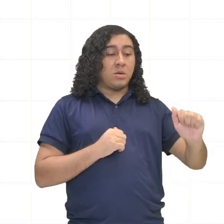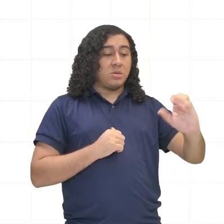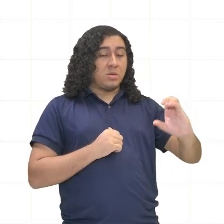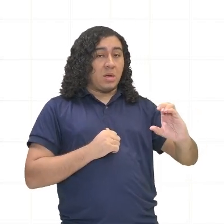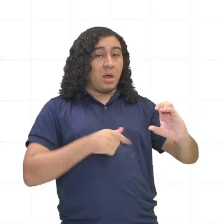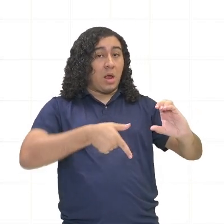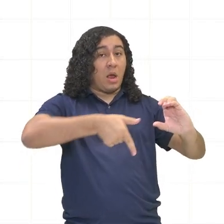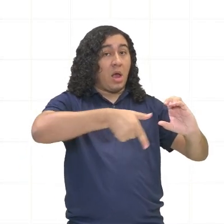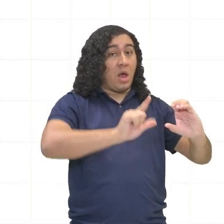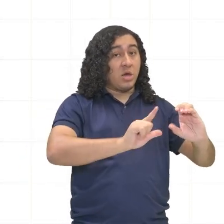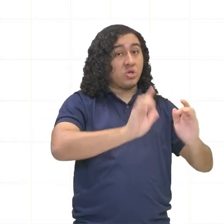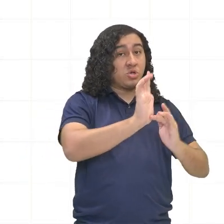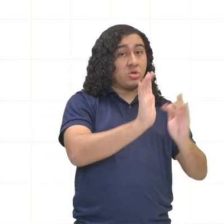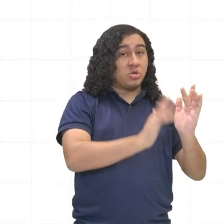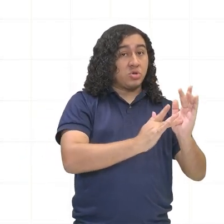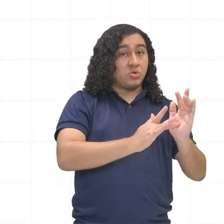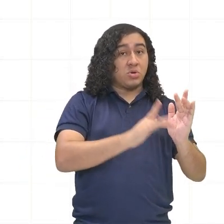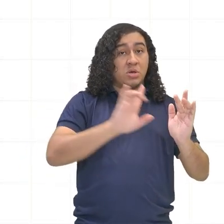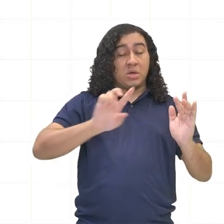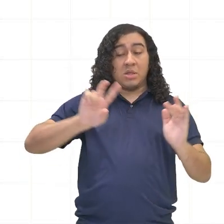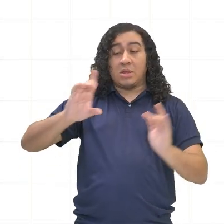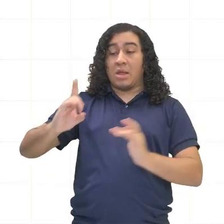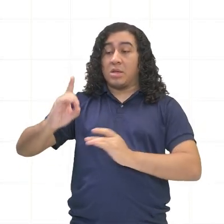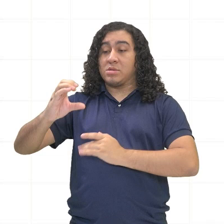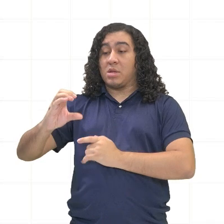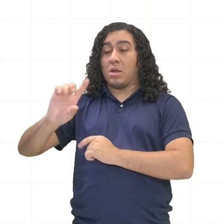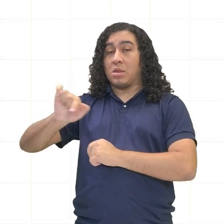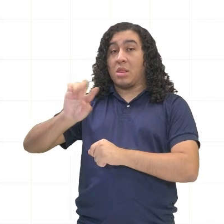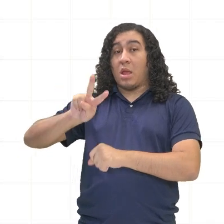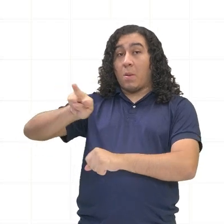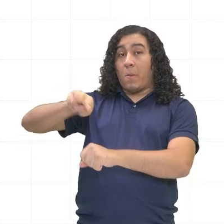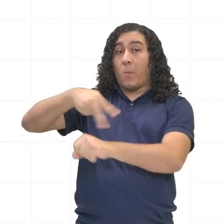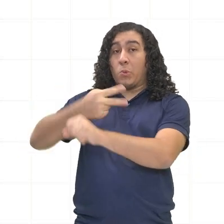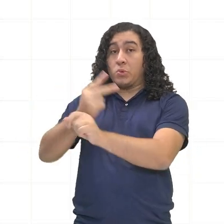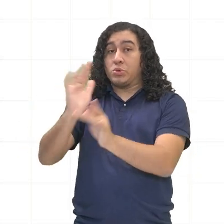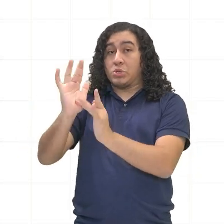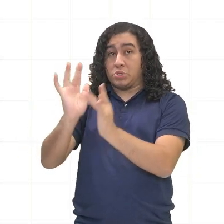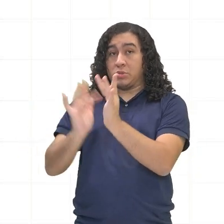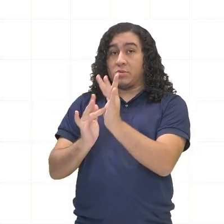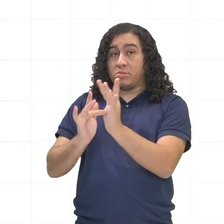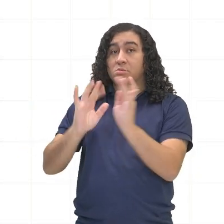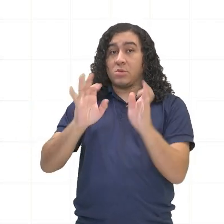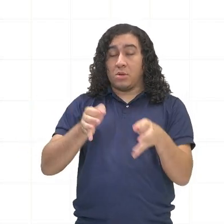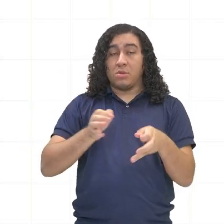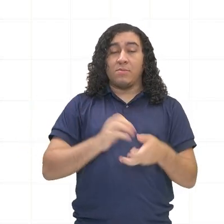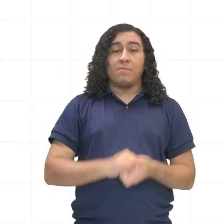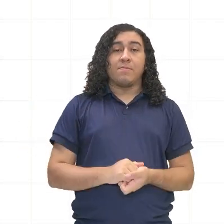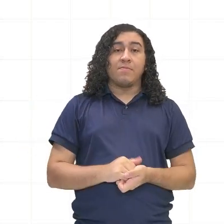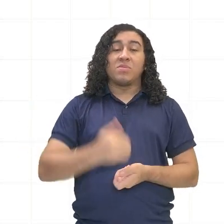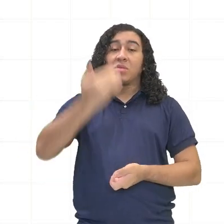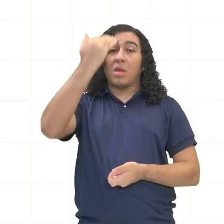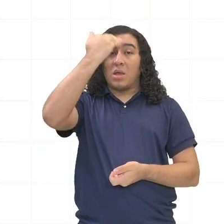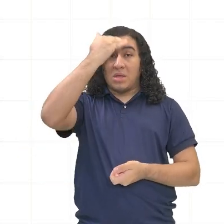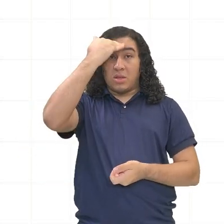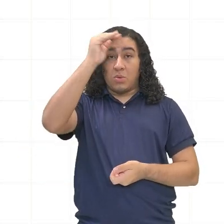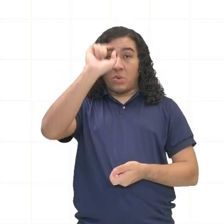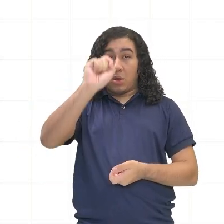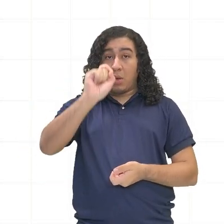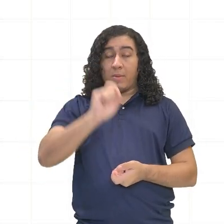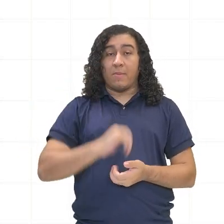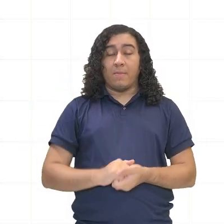Cristo, e o DC, depois de Cristo. Então, você compreende que o ano